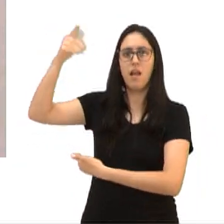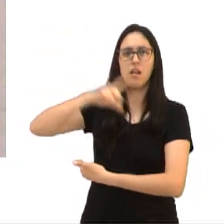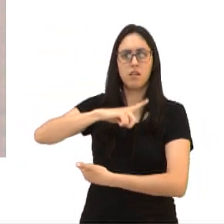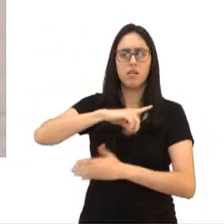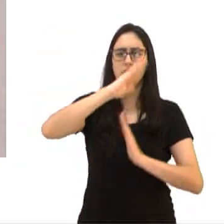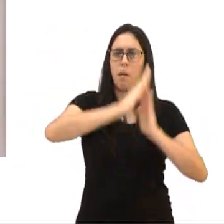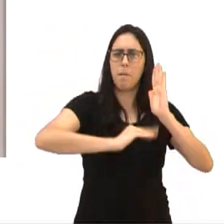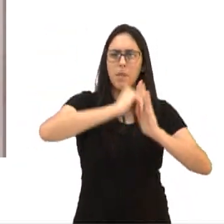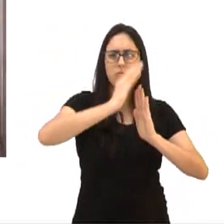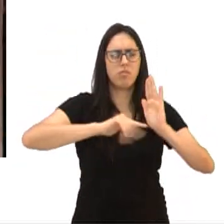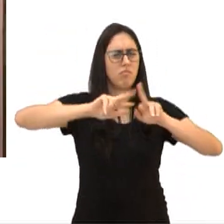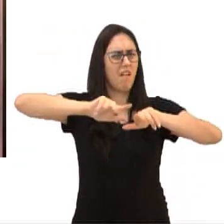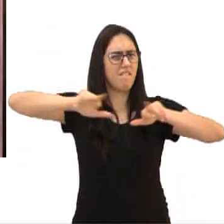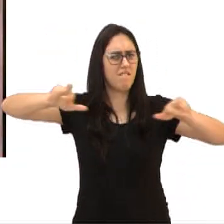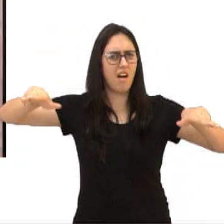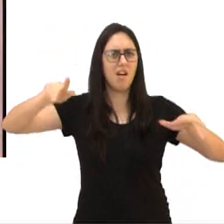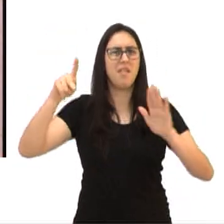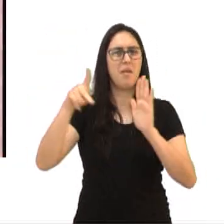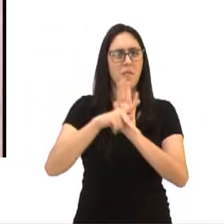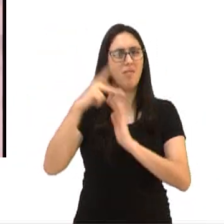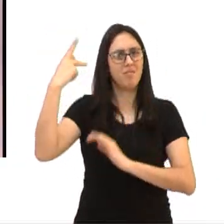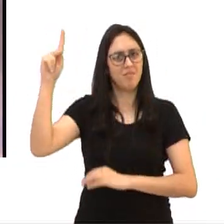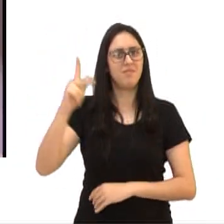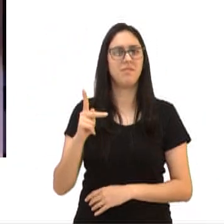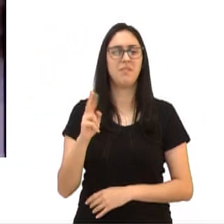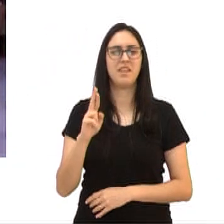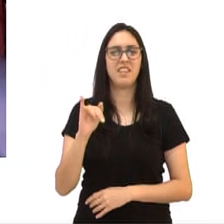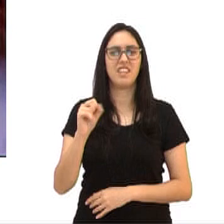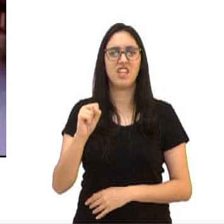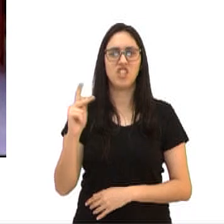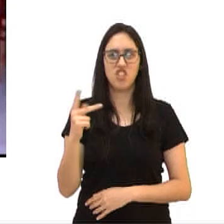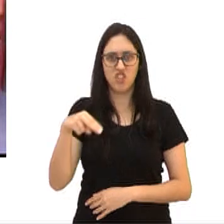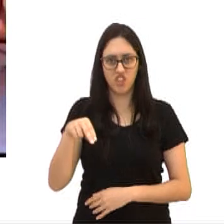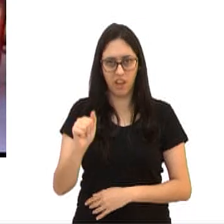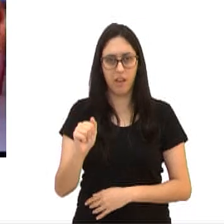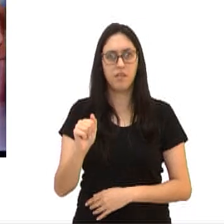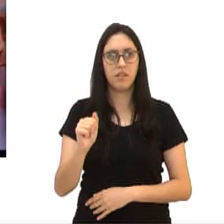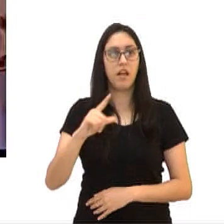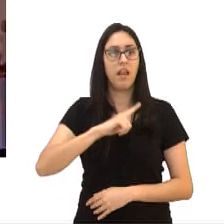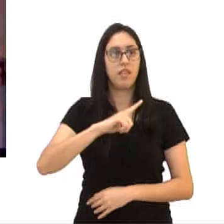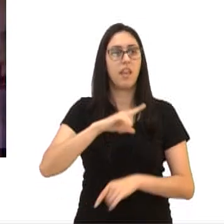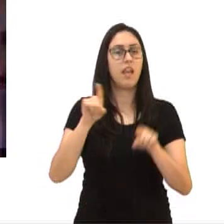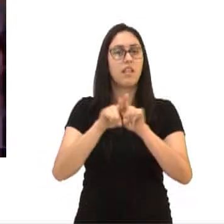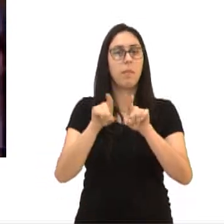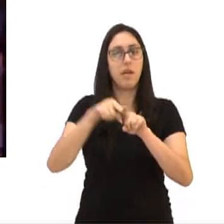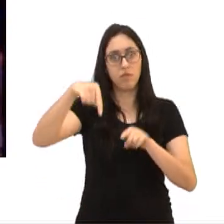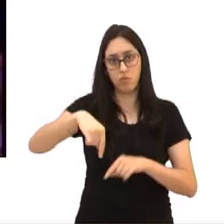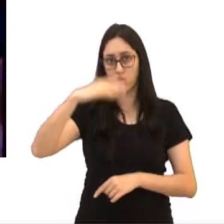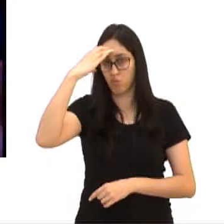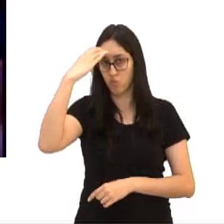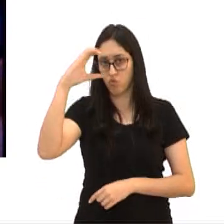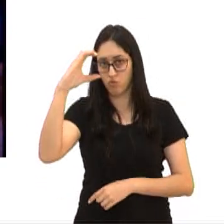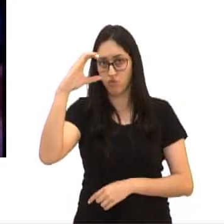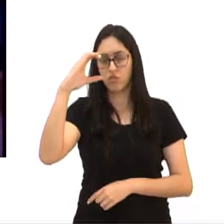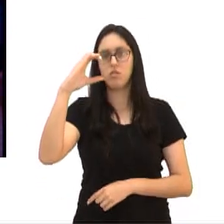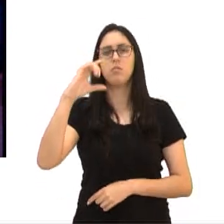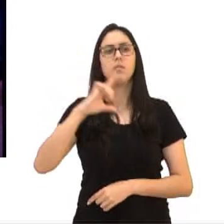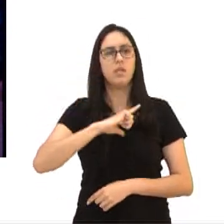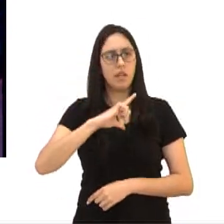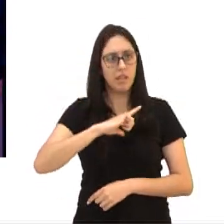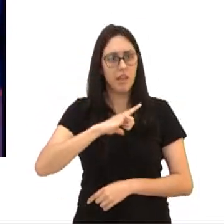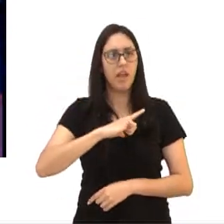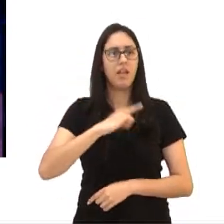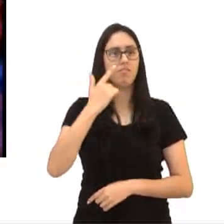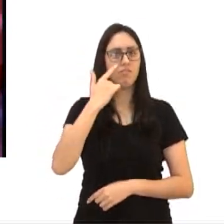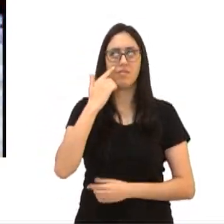normalmente retratam Krishna e seus passatempos. Esse é nosso altar. Aqui em Curitiba temos as deidades de Gaura